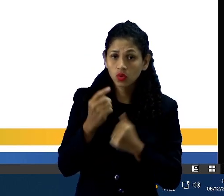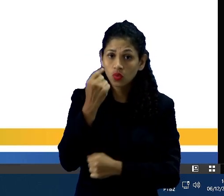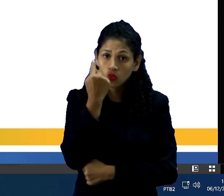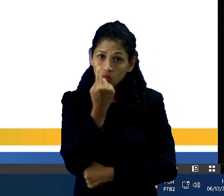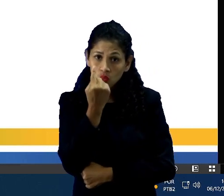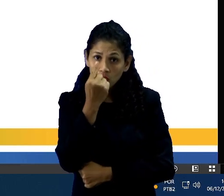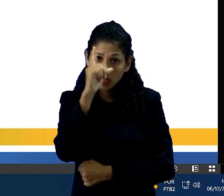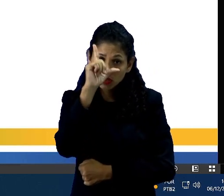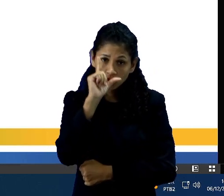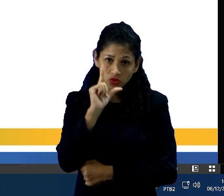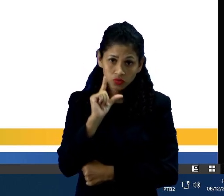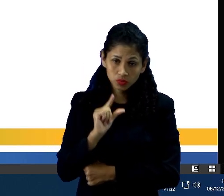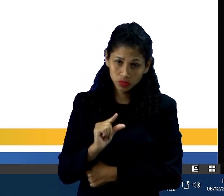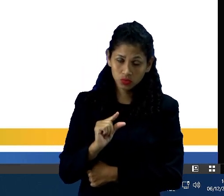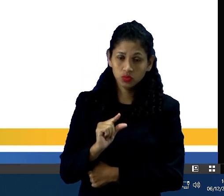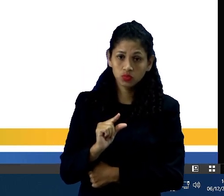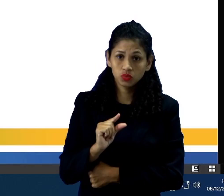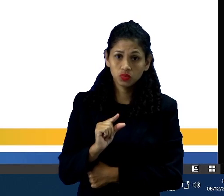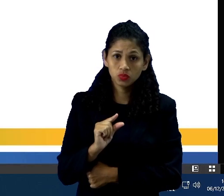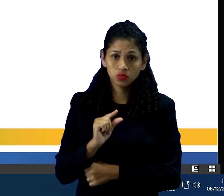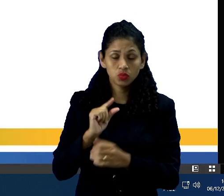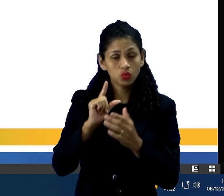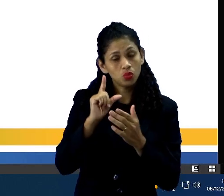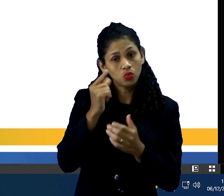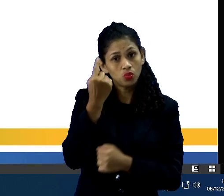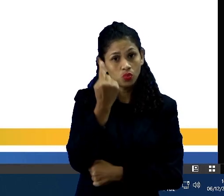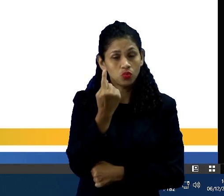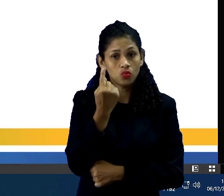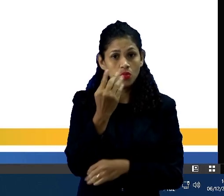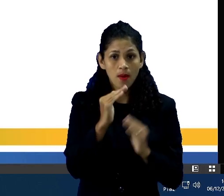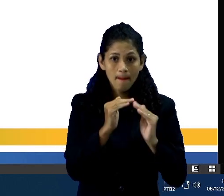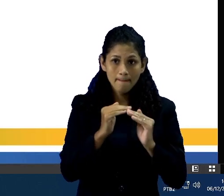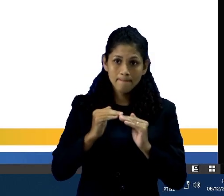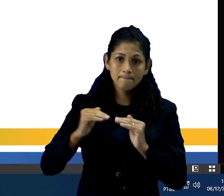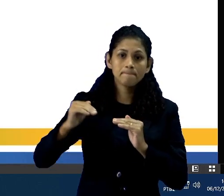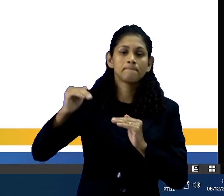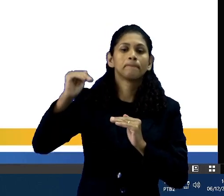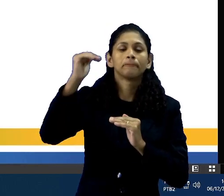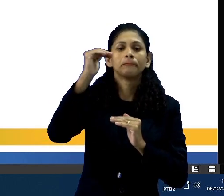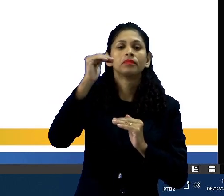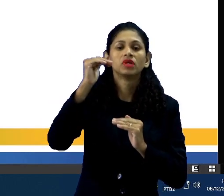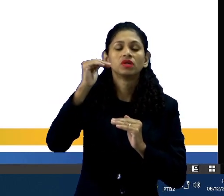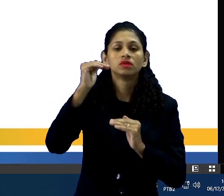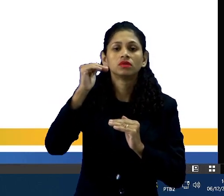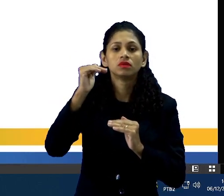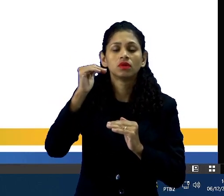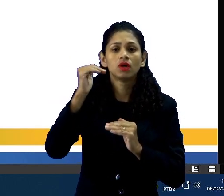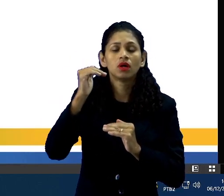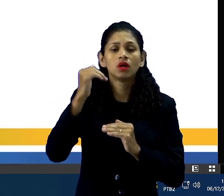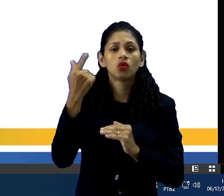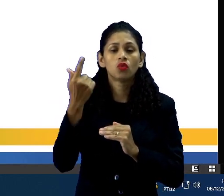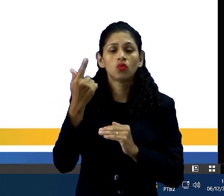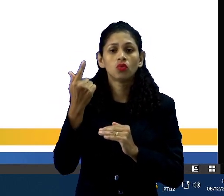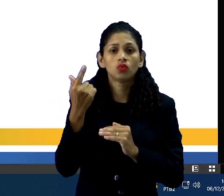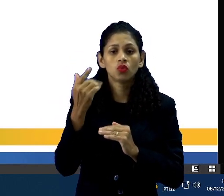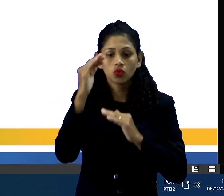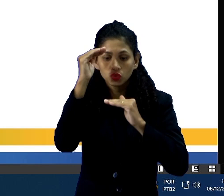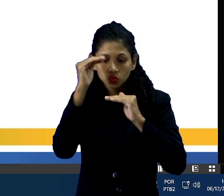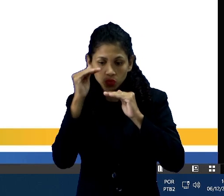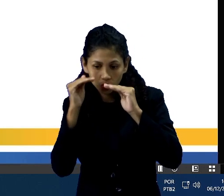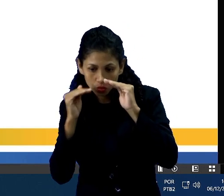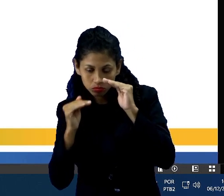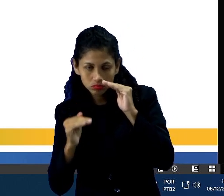redução da outra, ou seja, dobrando uma grandeza, a correspondente reduz pela metade. Triplicando